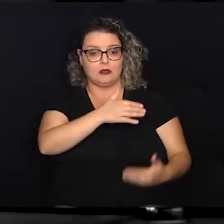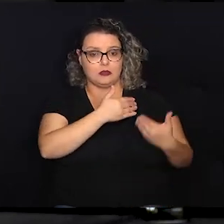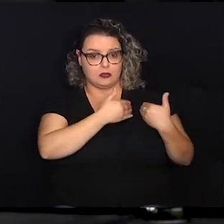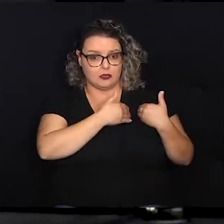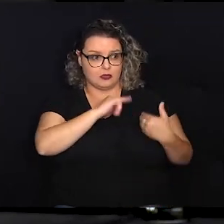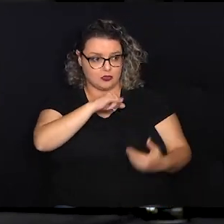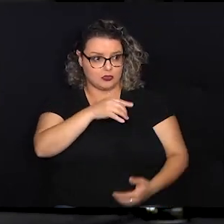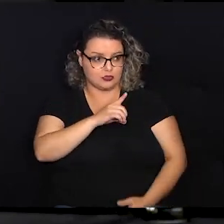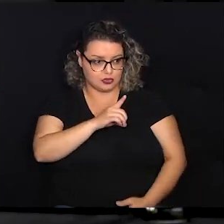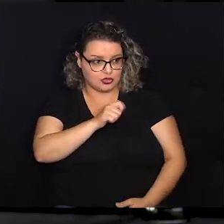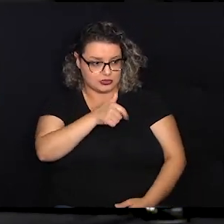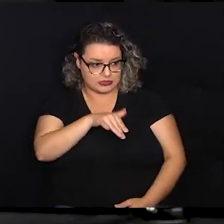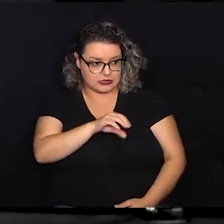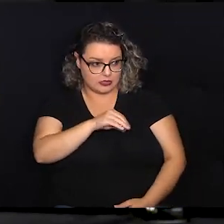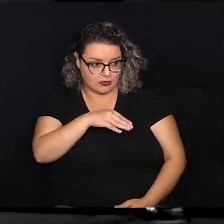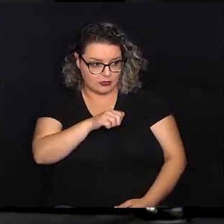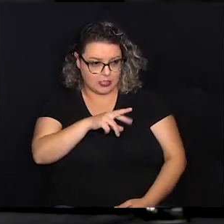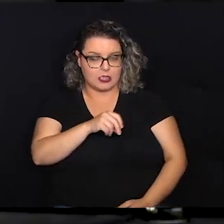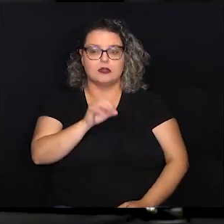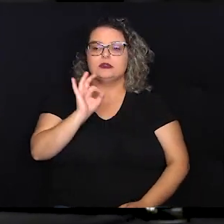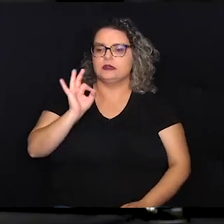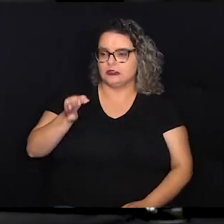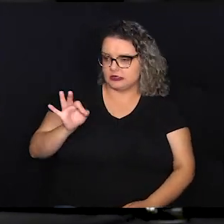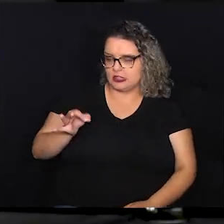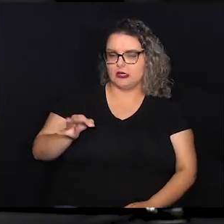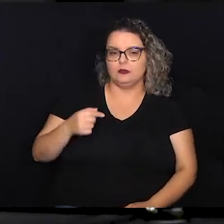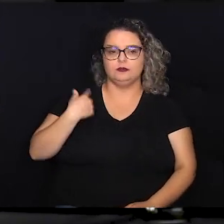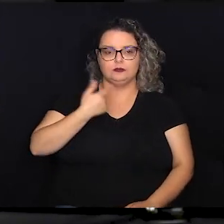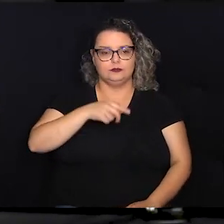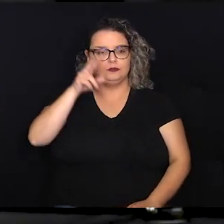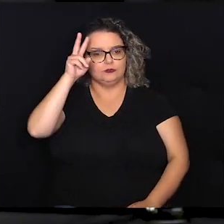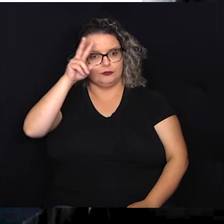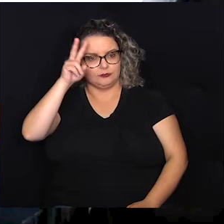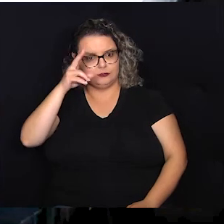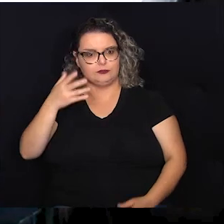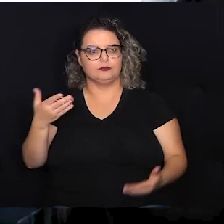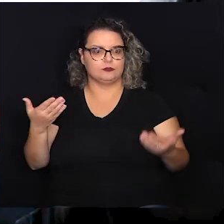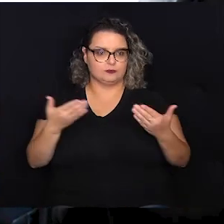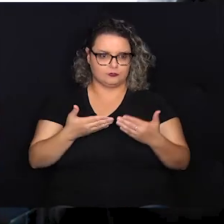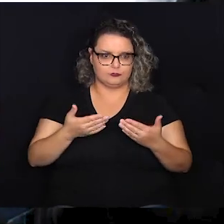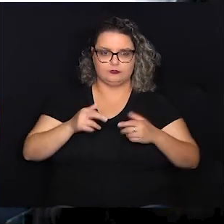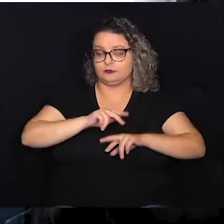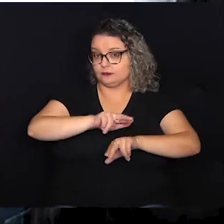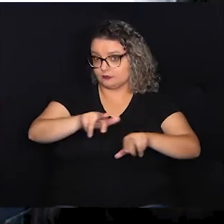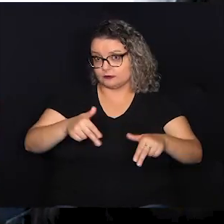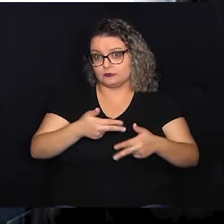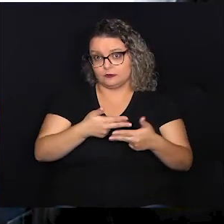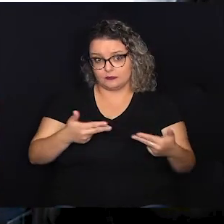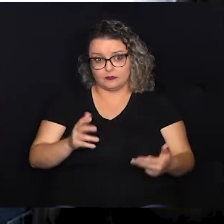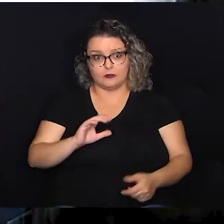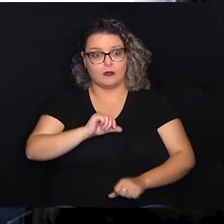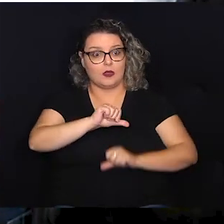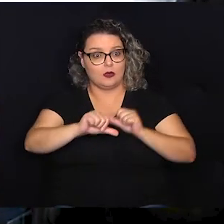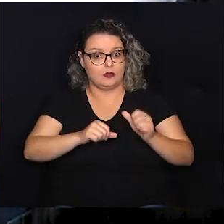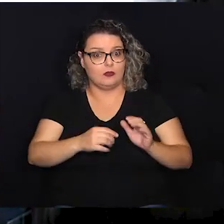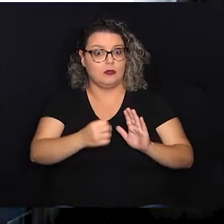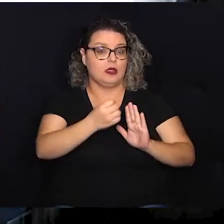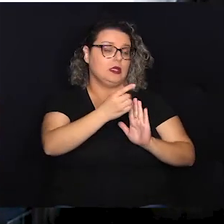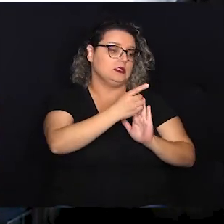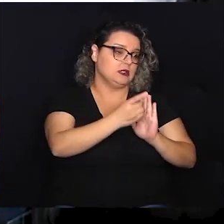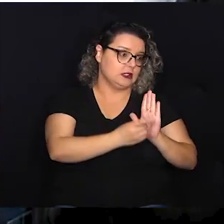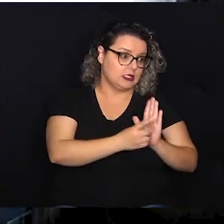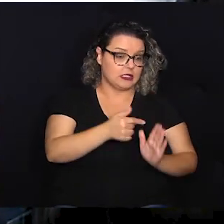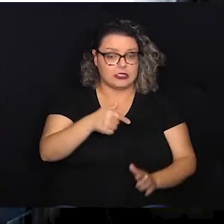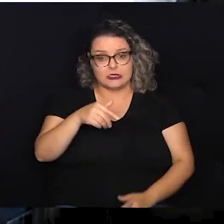foi morar ali na região dos Amarais, no Jardim São Marcos, é isso mesmo? Exato. A gente lembra que hoje muita